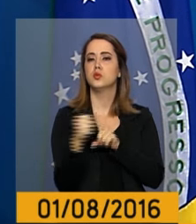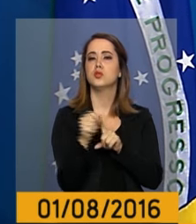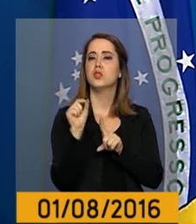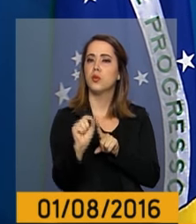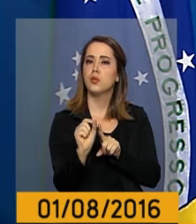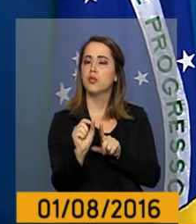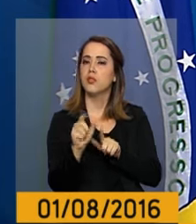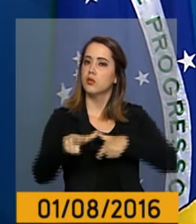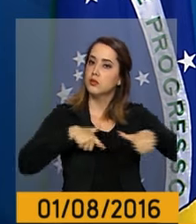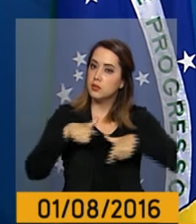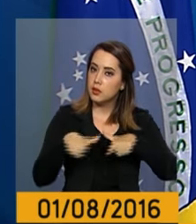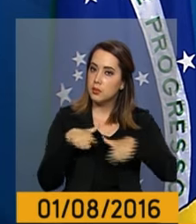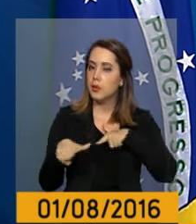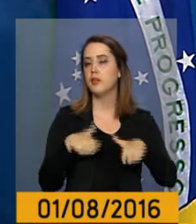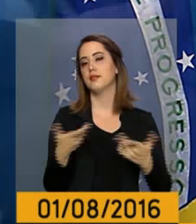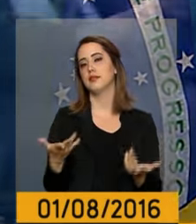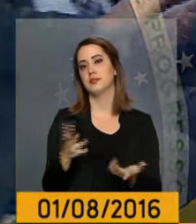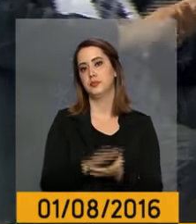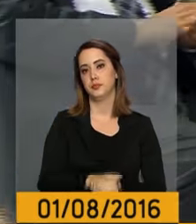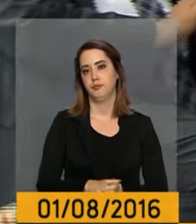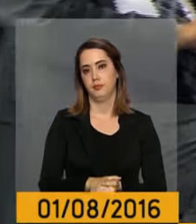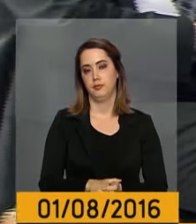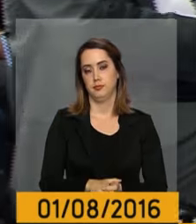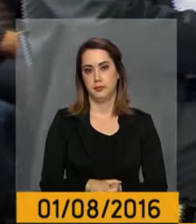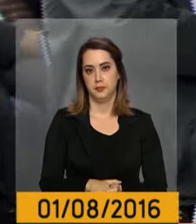nada mais,